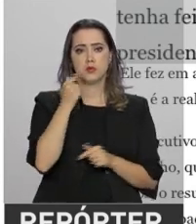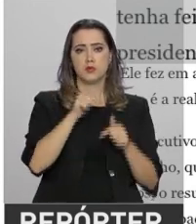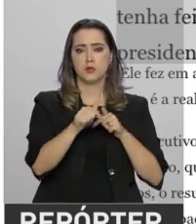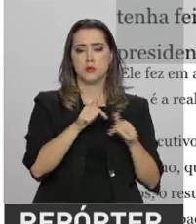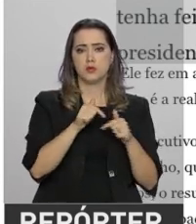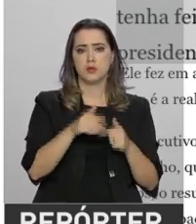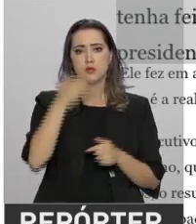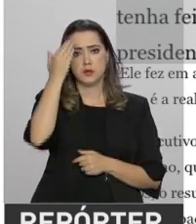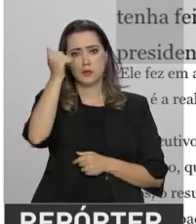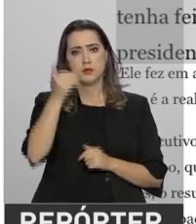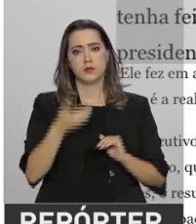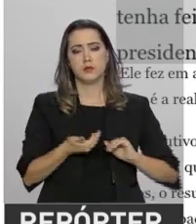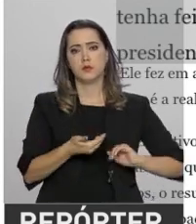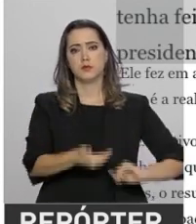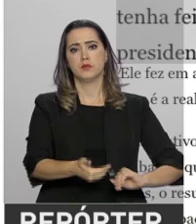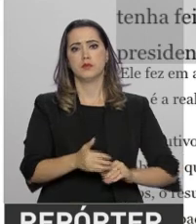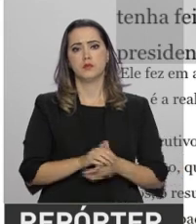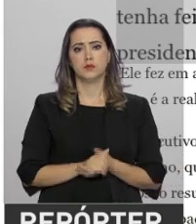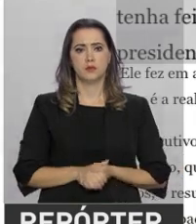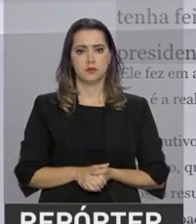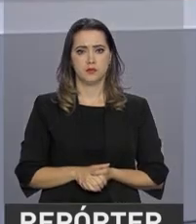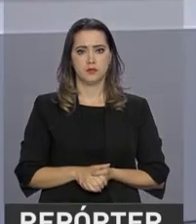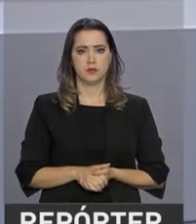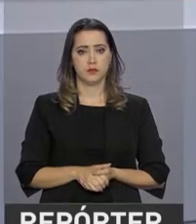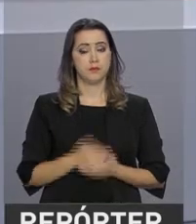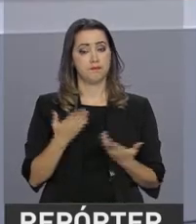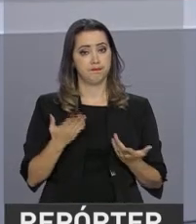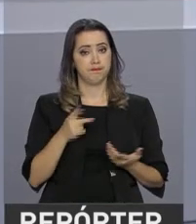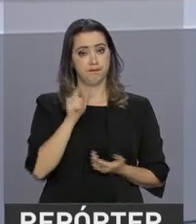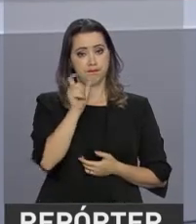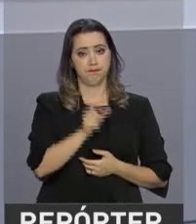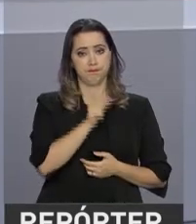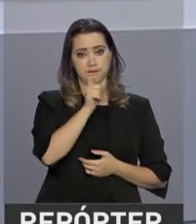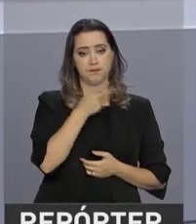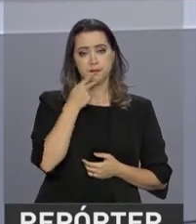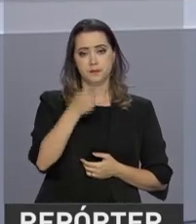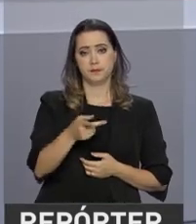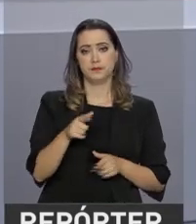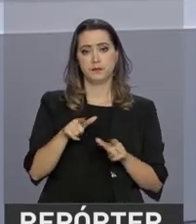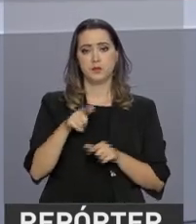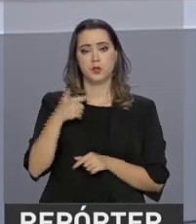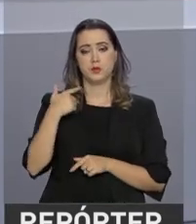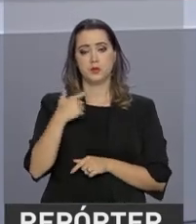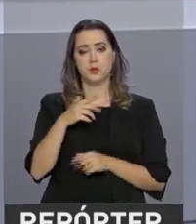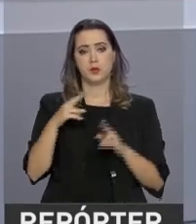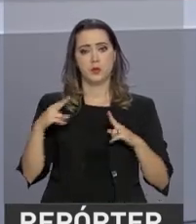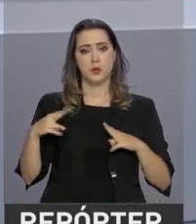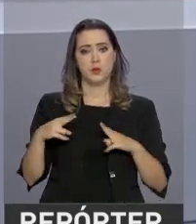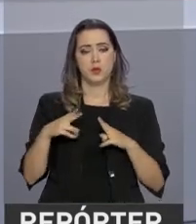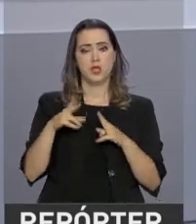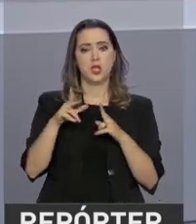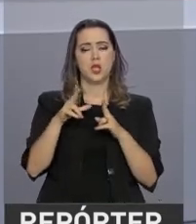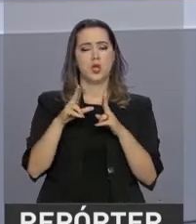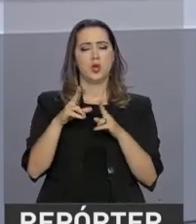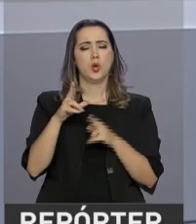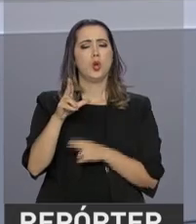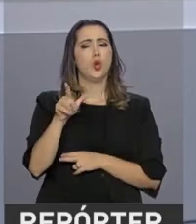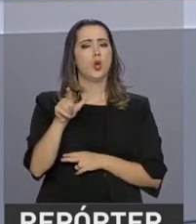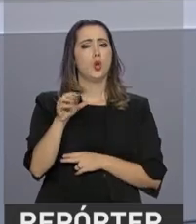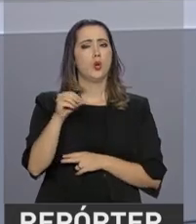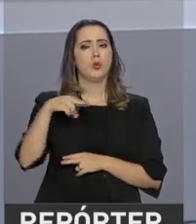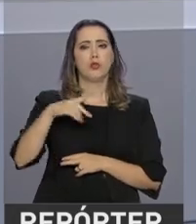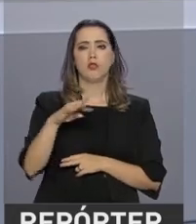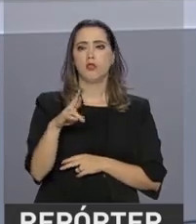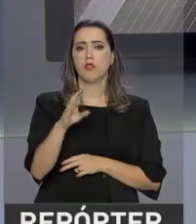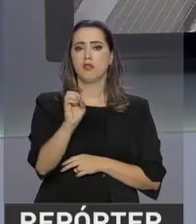operação e sabe lidar com o congresso a avaliação do executivo foi feita em londres durante um evento promovido pela